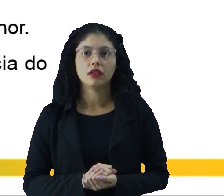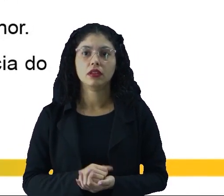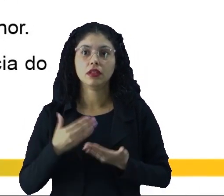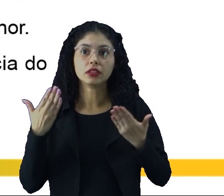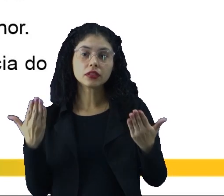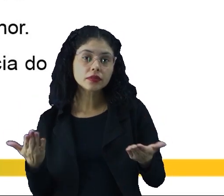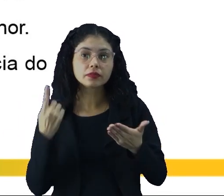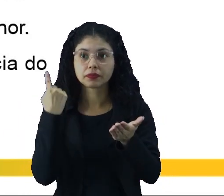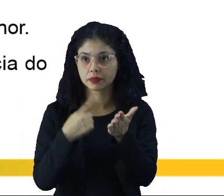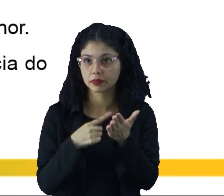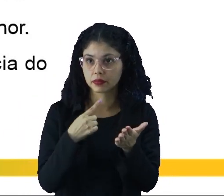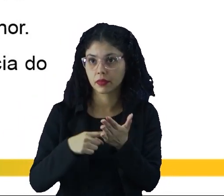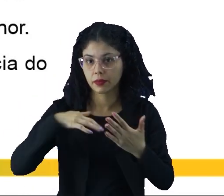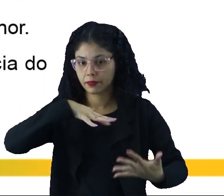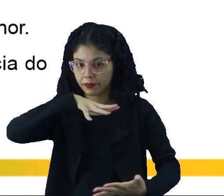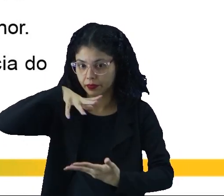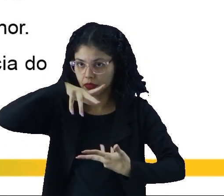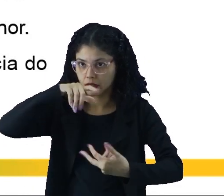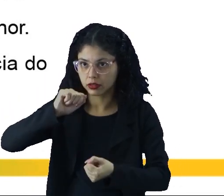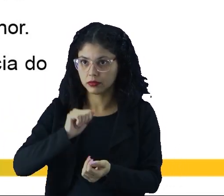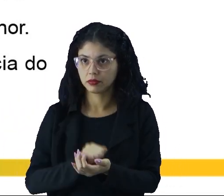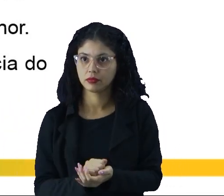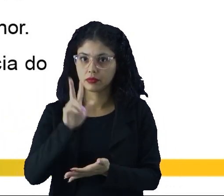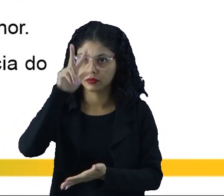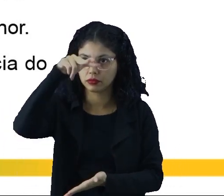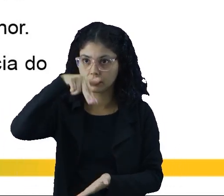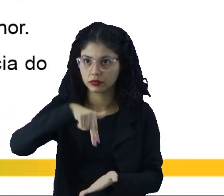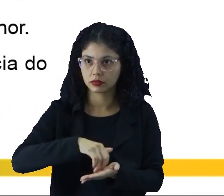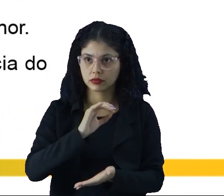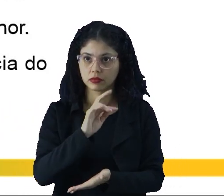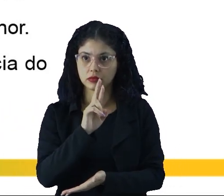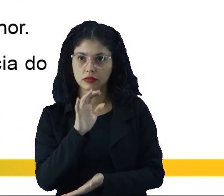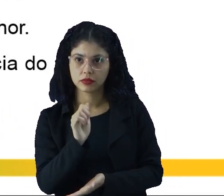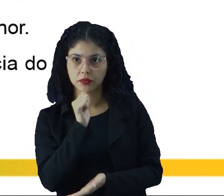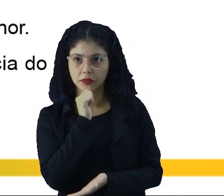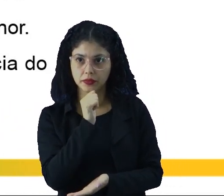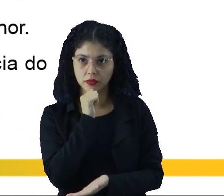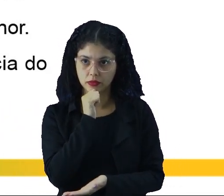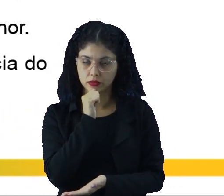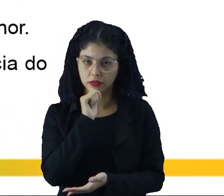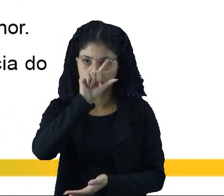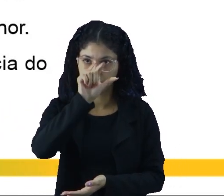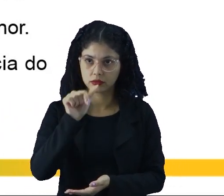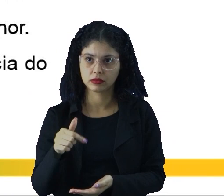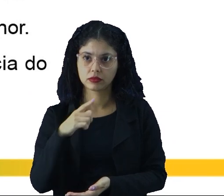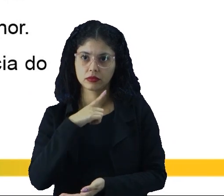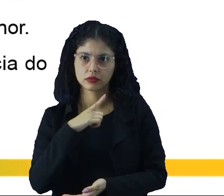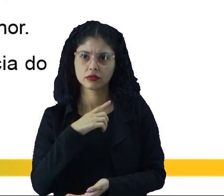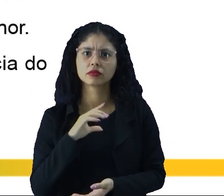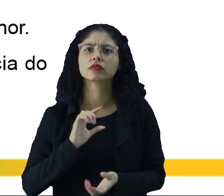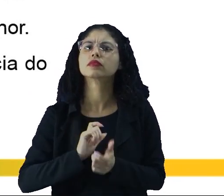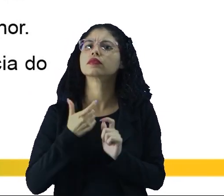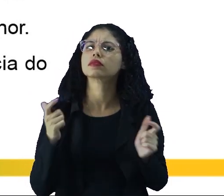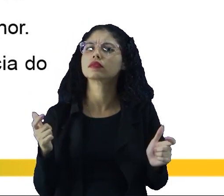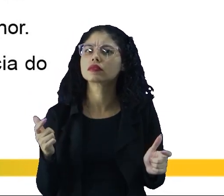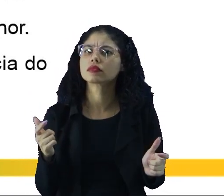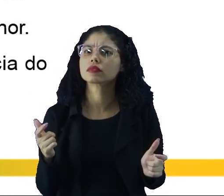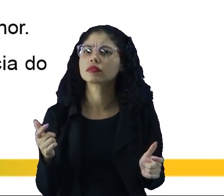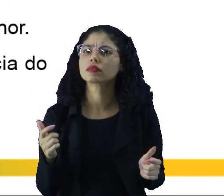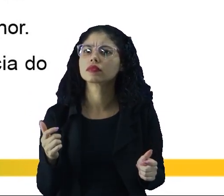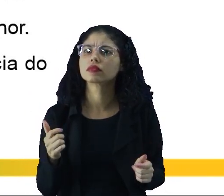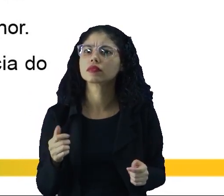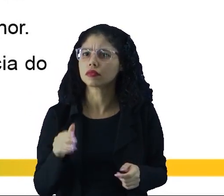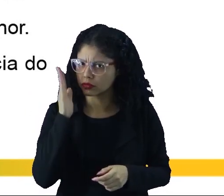Em relação às condições na Terra, um salto oblíquo na superfície da Lua teria um alcance,